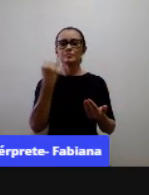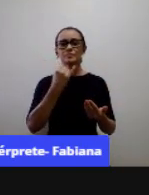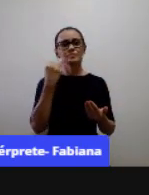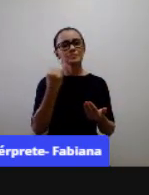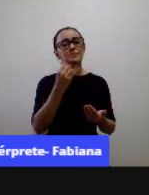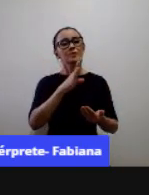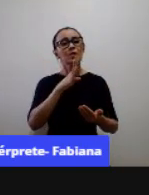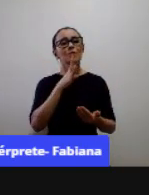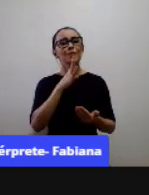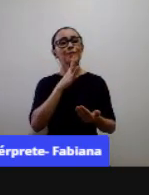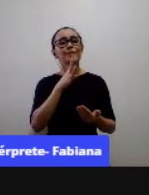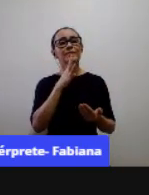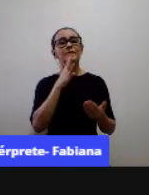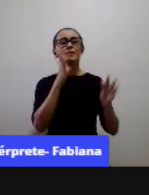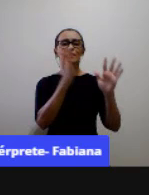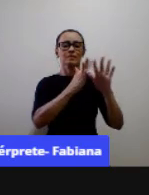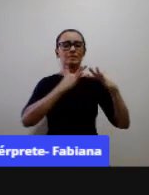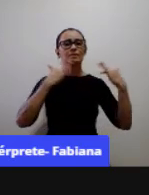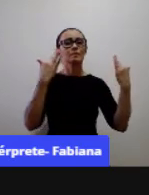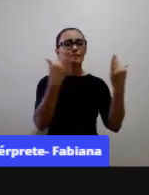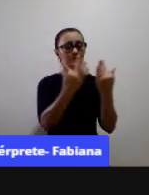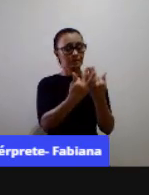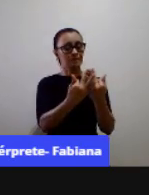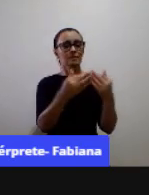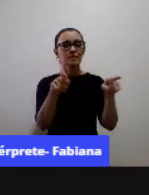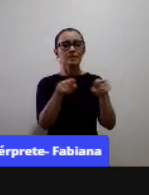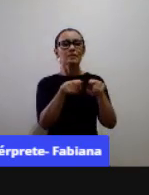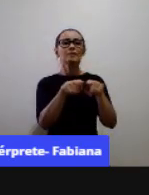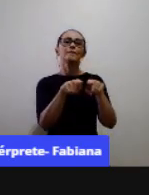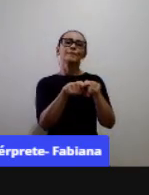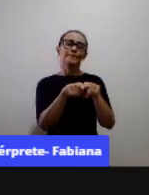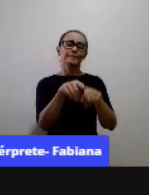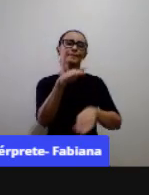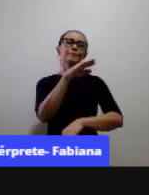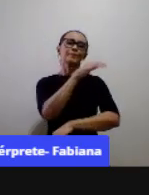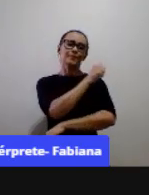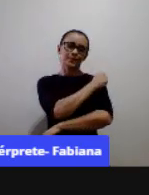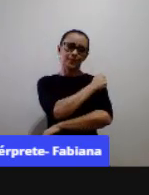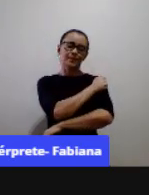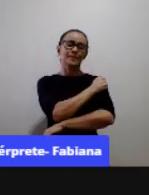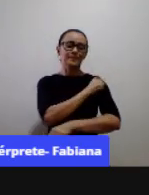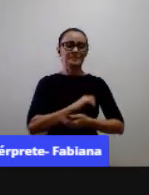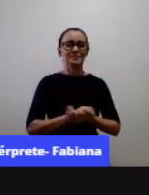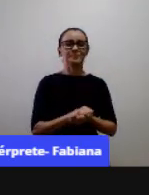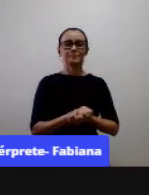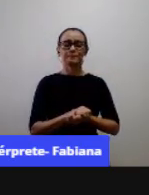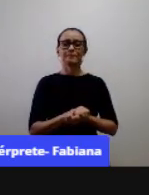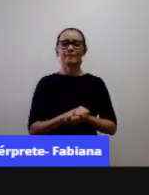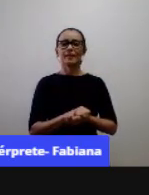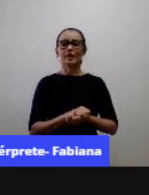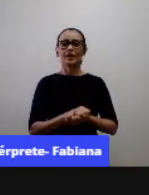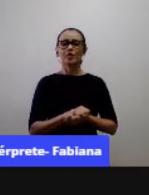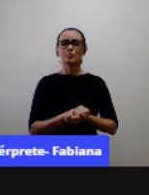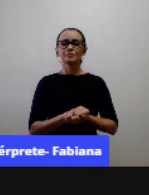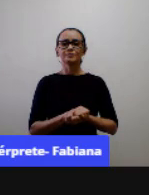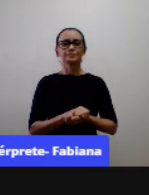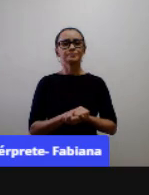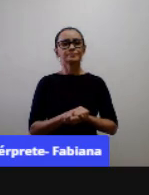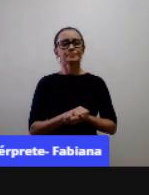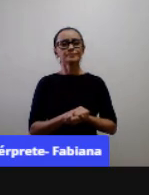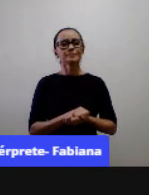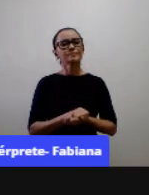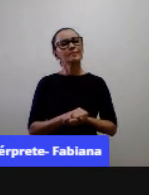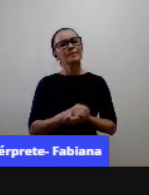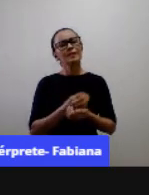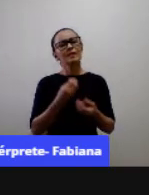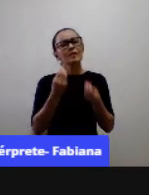conhecer a família e o aluno também, né? Ótimo. Mas Sandra, para se realizar essa